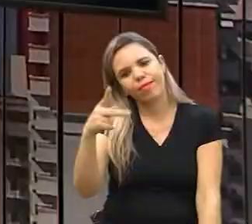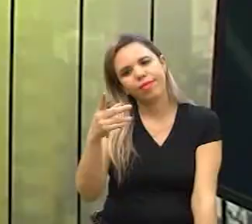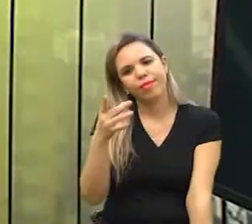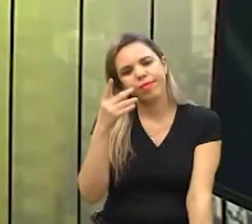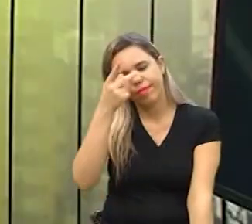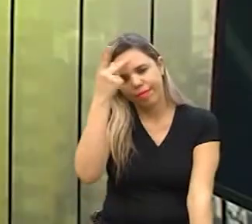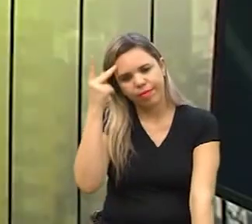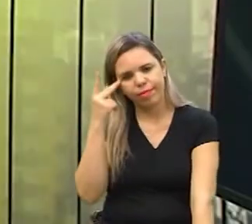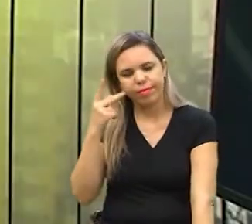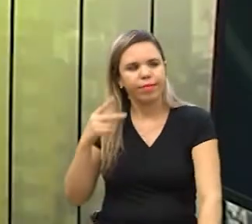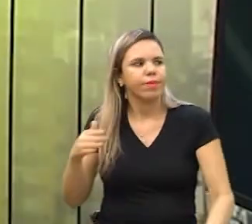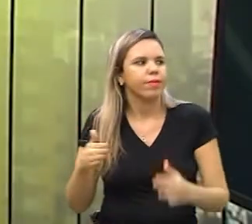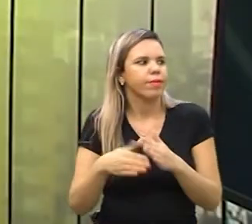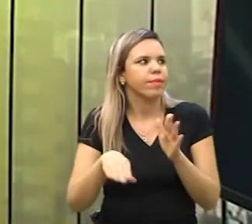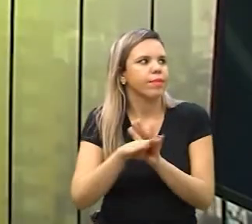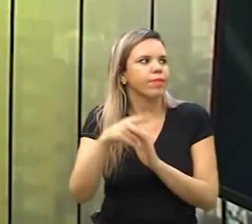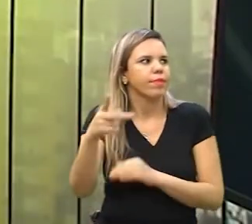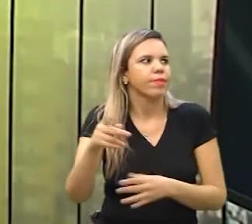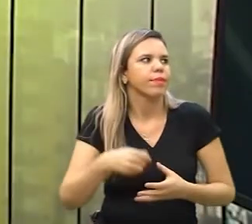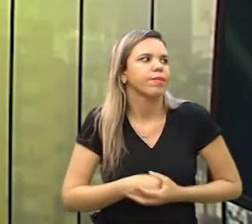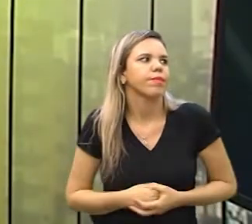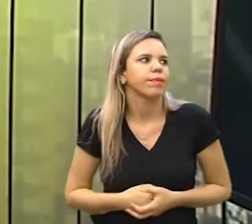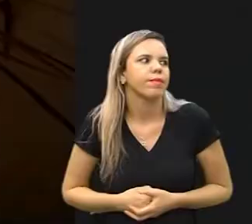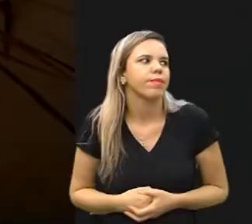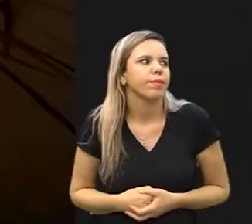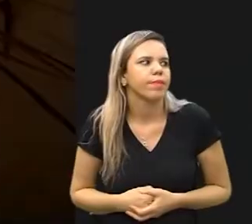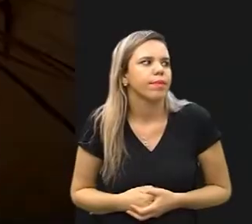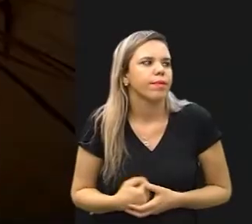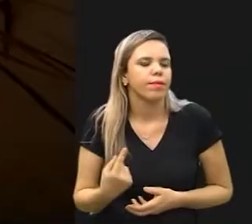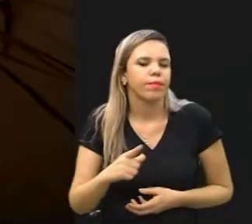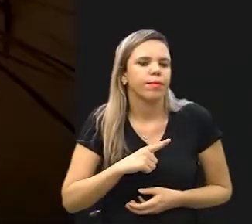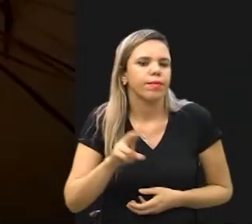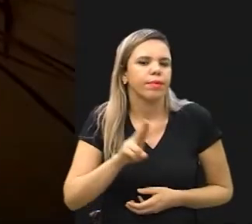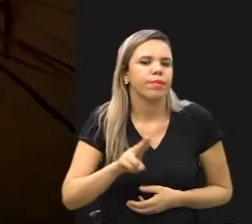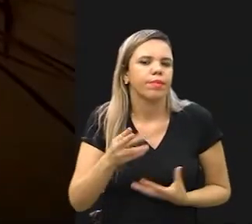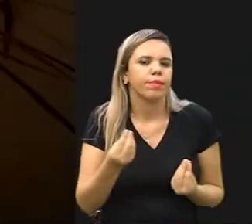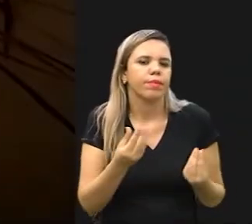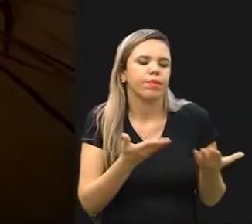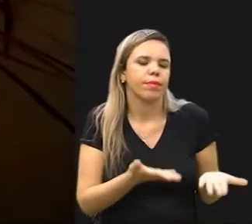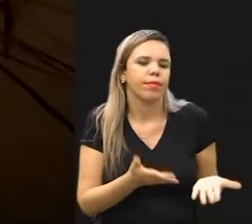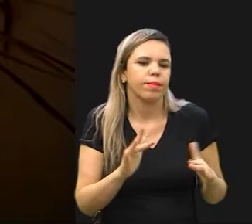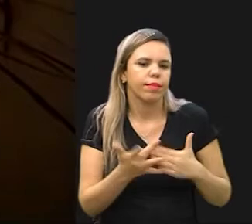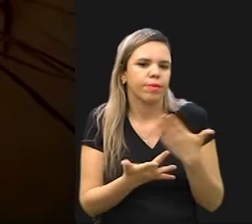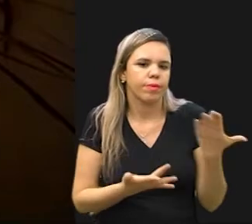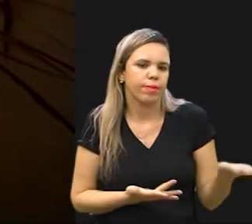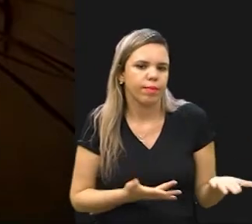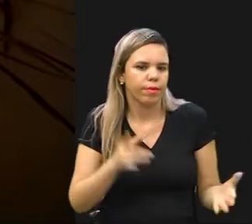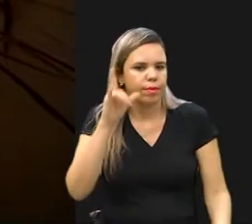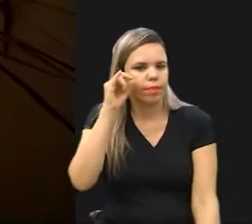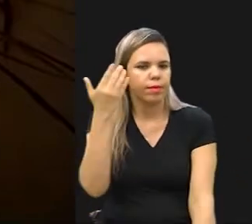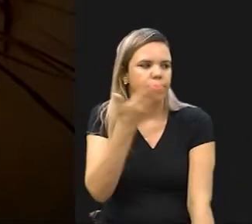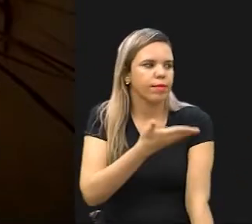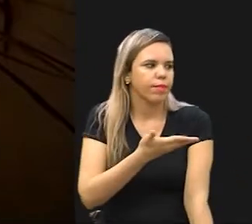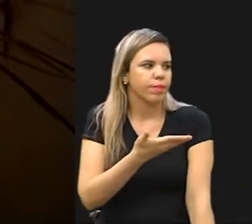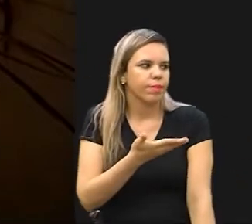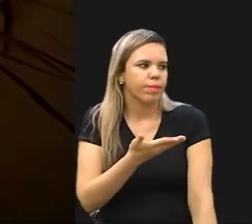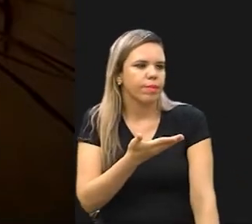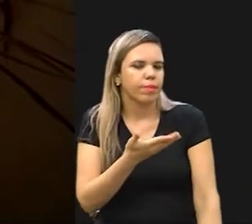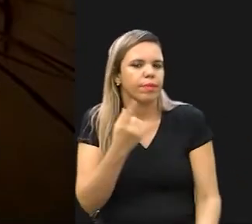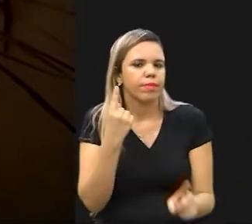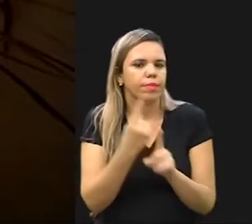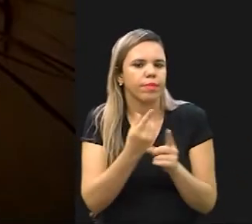te conhecer, pessoal que está em casa, como chegar até vocês. A gente tem usado bastante a rede social do Instagram.